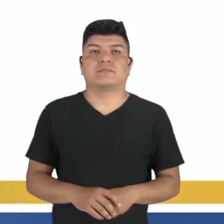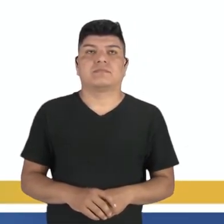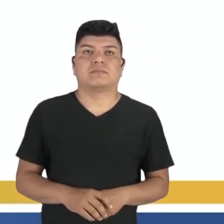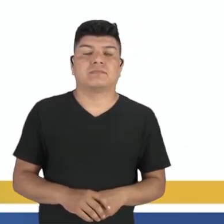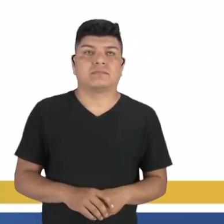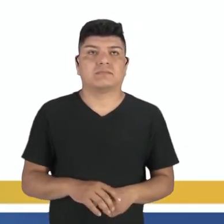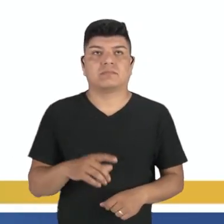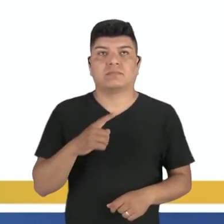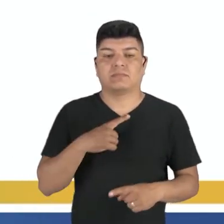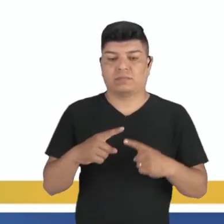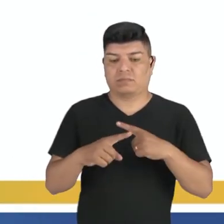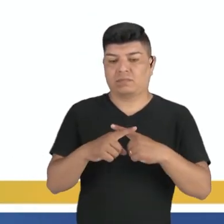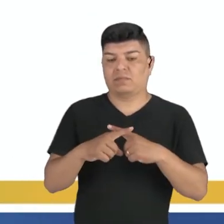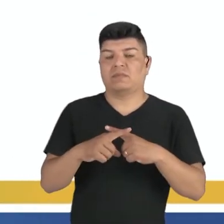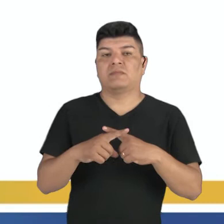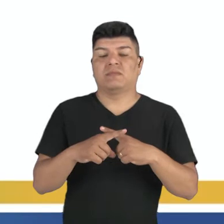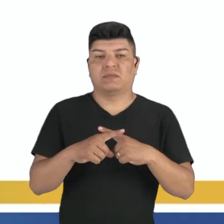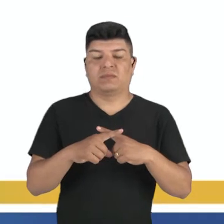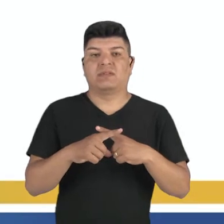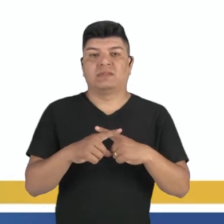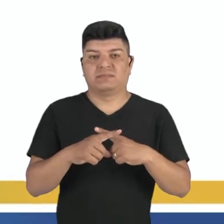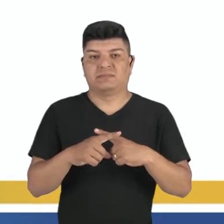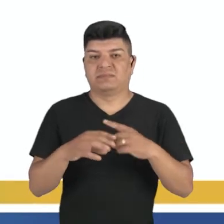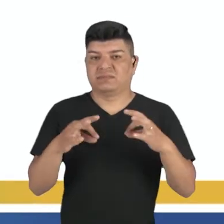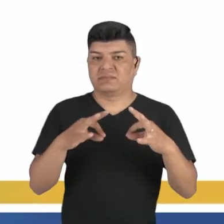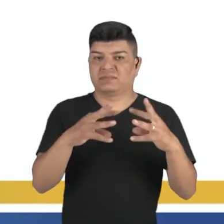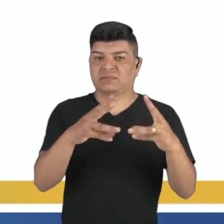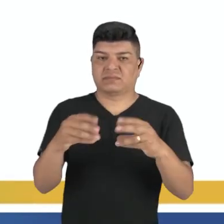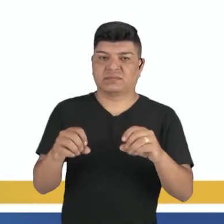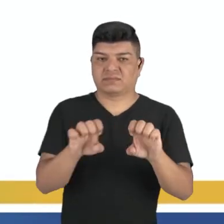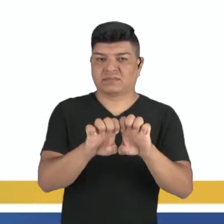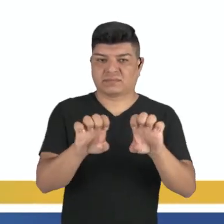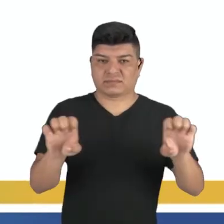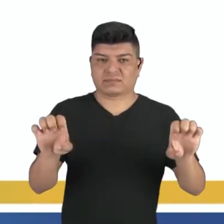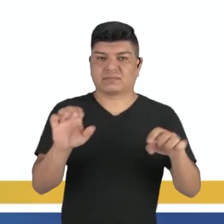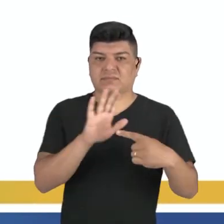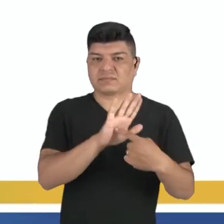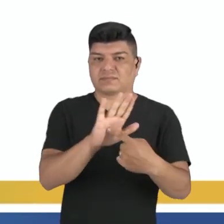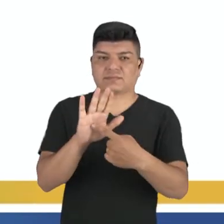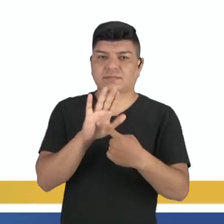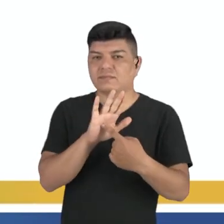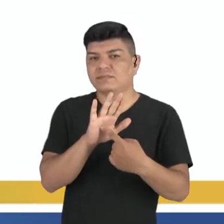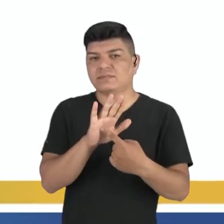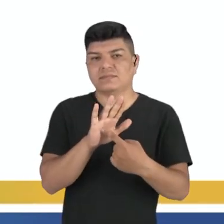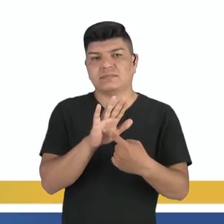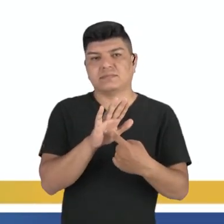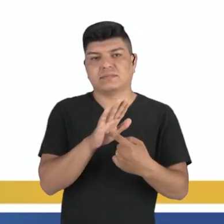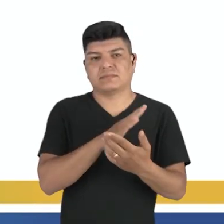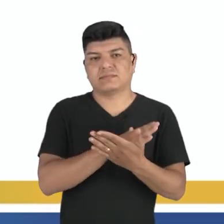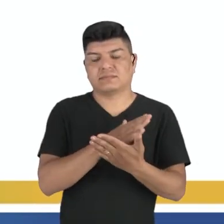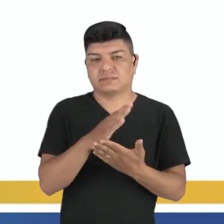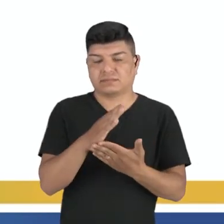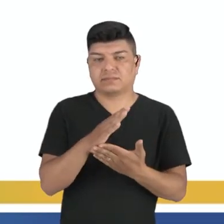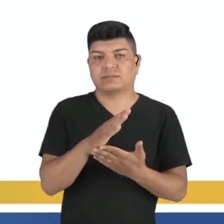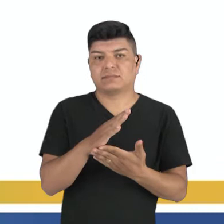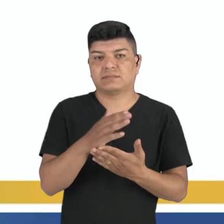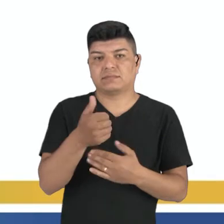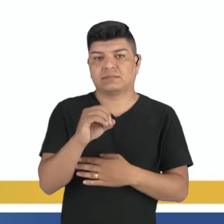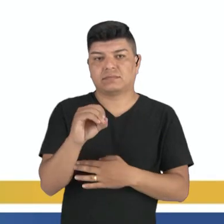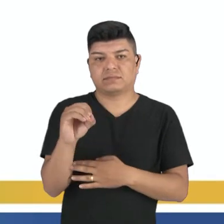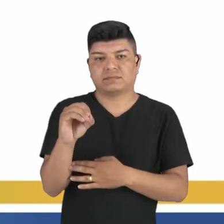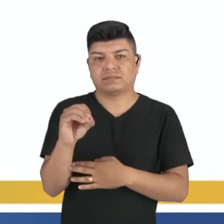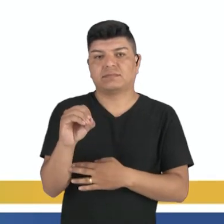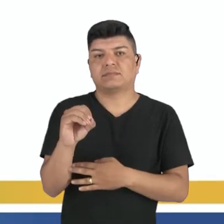Então, nós vamos multiplicar ambos os membros dessa equação aí apresentada no início, né, por